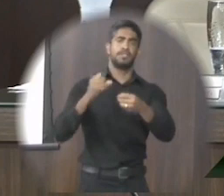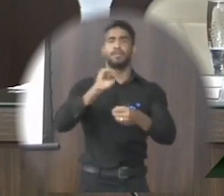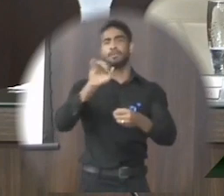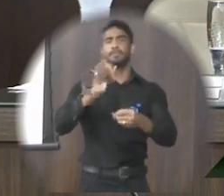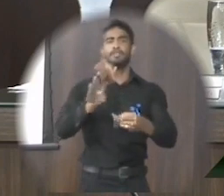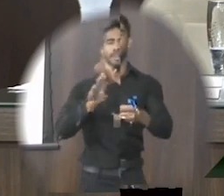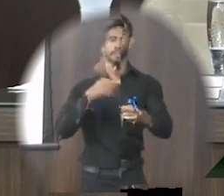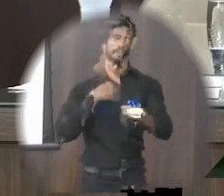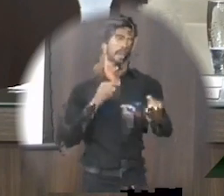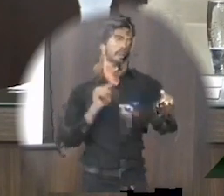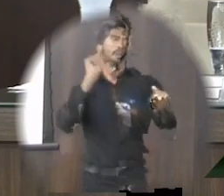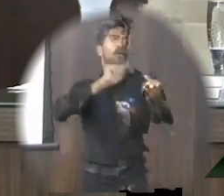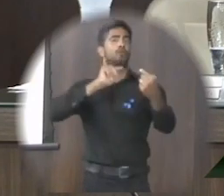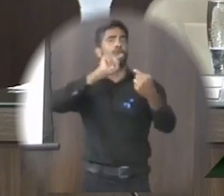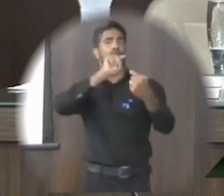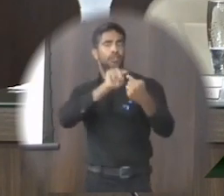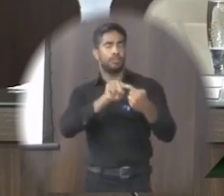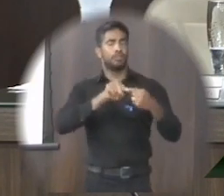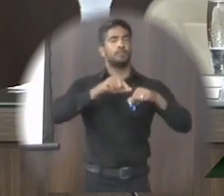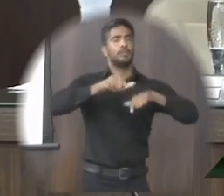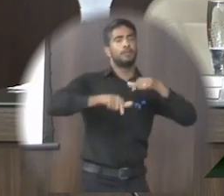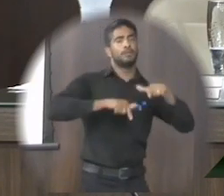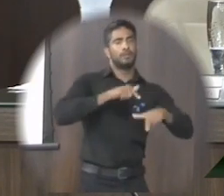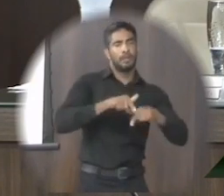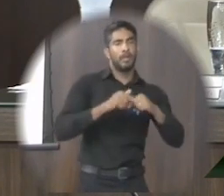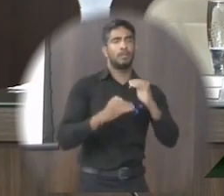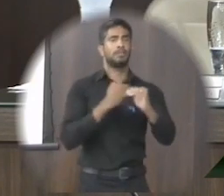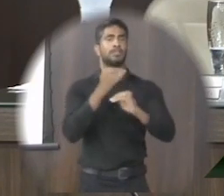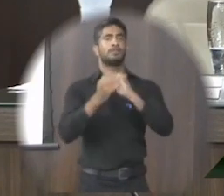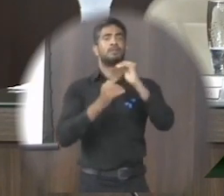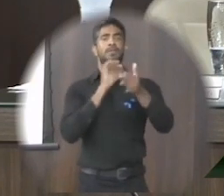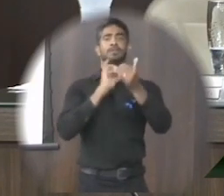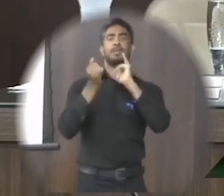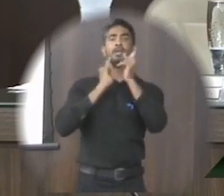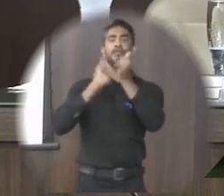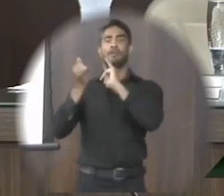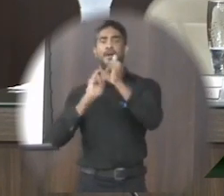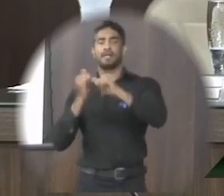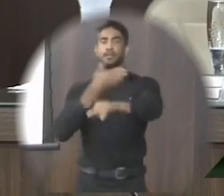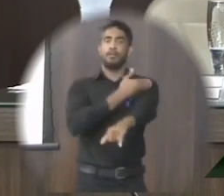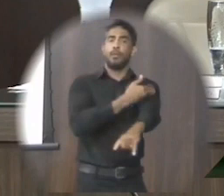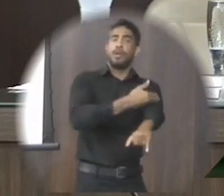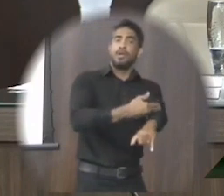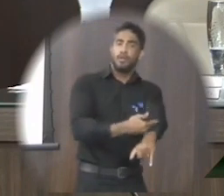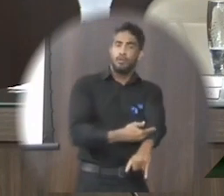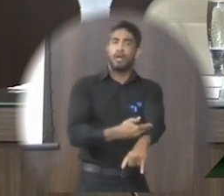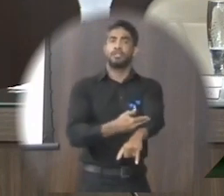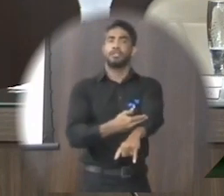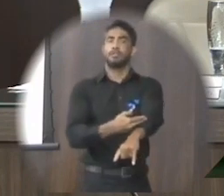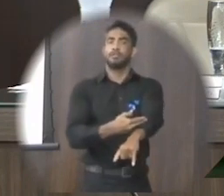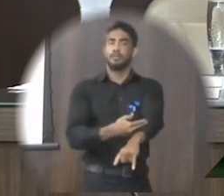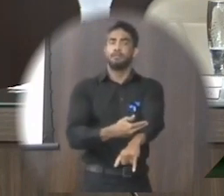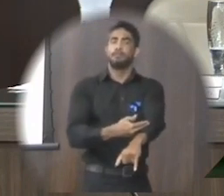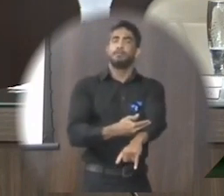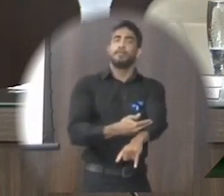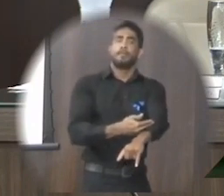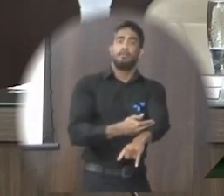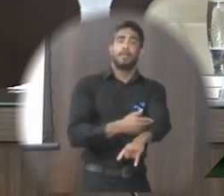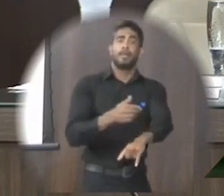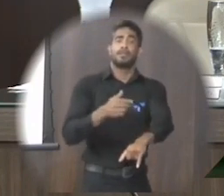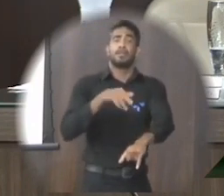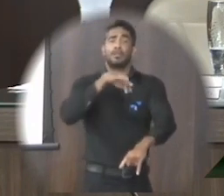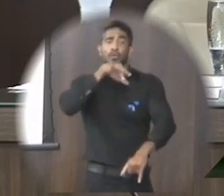por objetivo promover ações e procedimentos informativos e educativos a respeito dos males causados